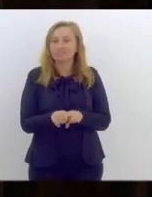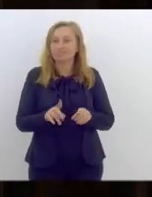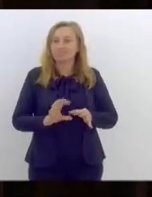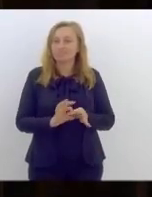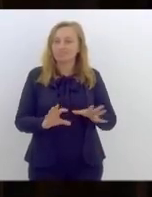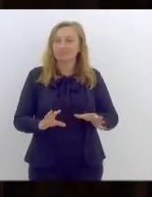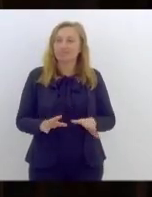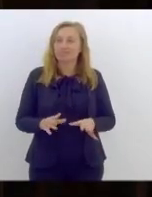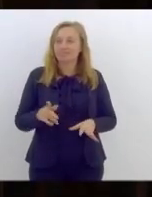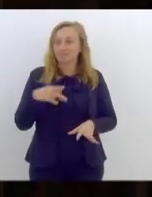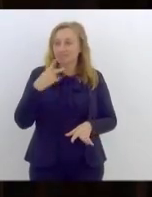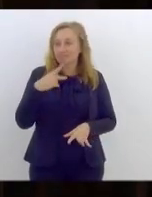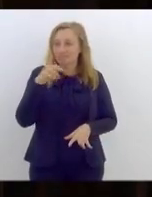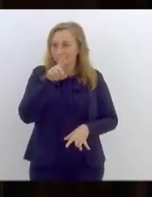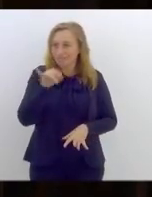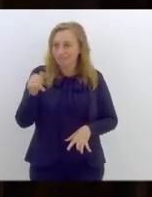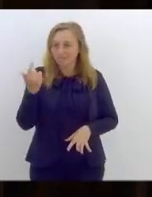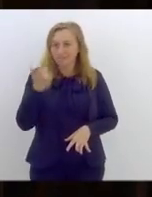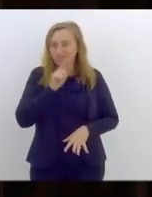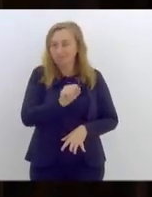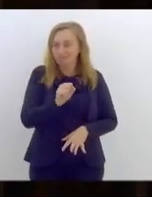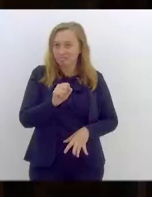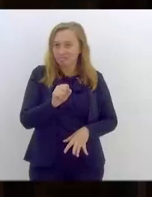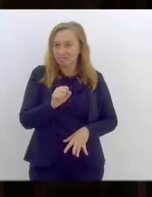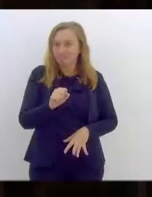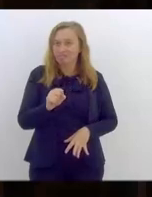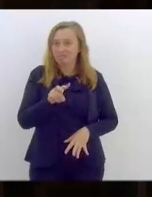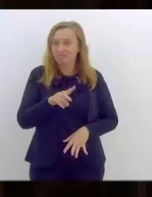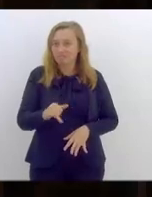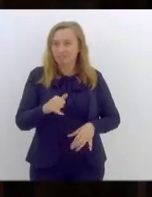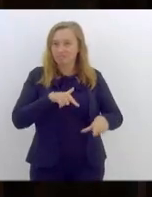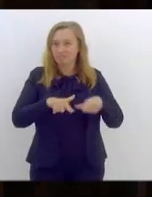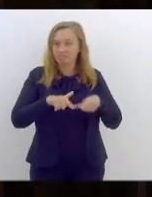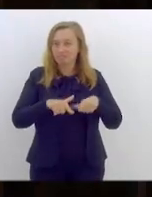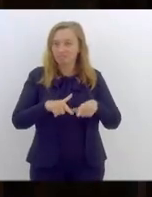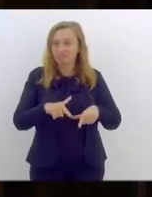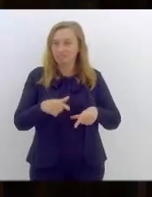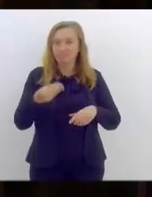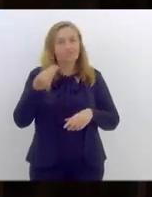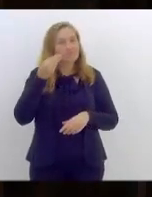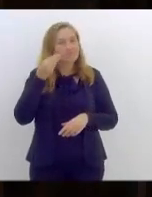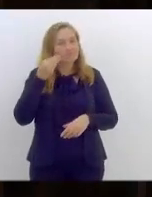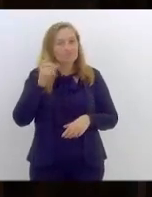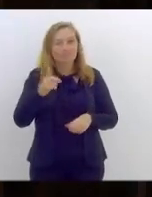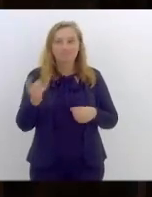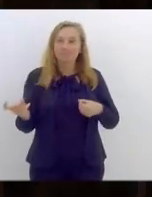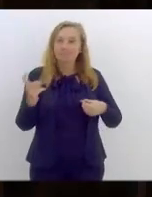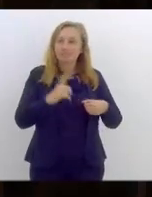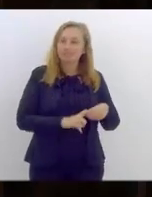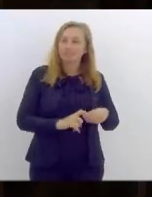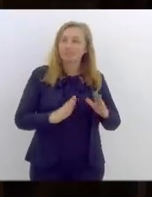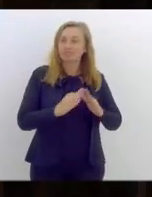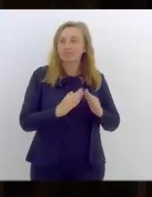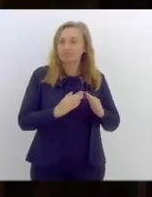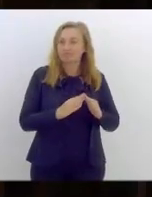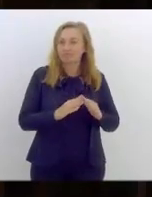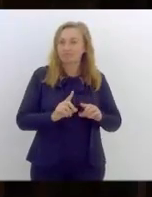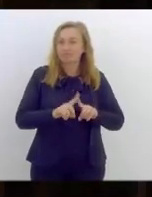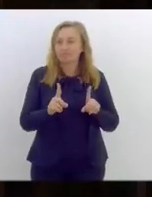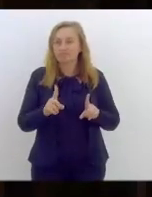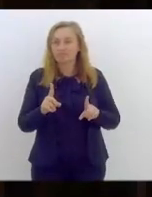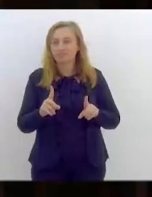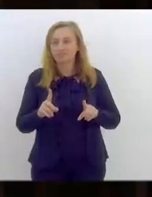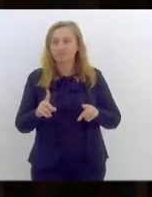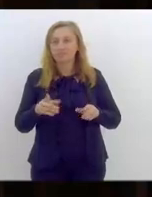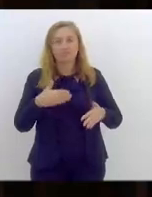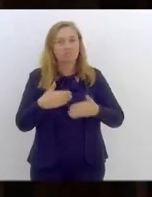esse protesto, que um dia a gente consiga, a gente ainda vai trabalhar, e eu espero que Mônica, se não retornar a essa casa, mas na vereança,